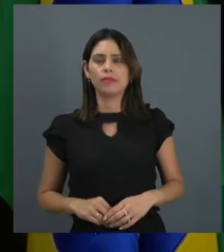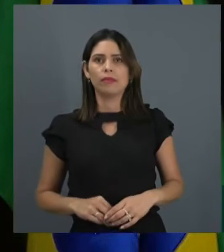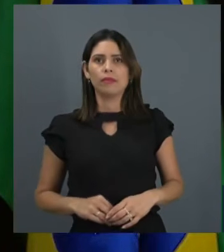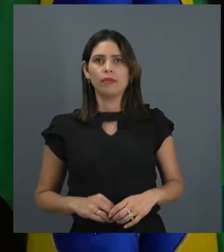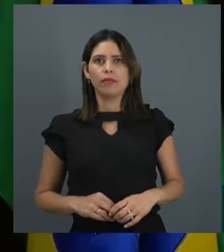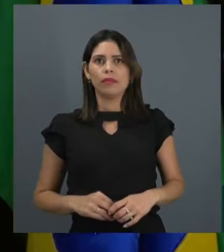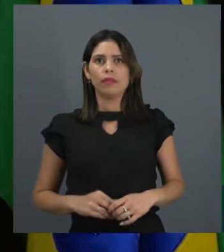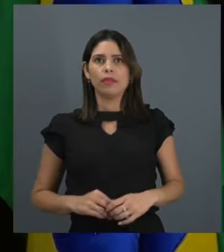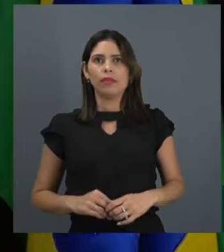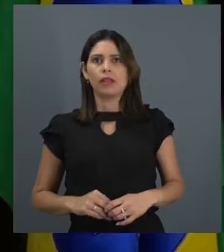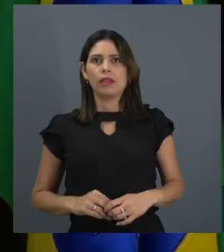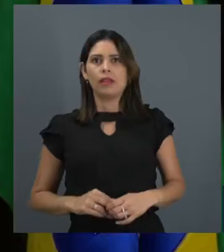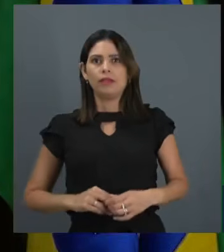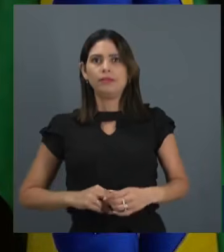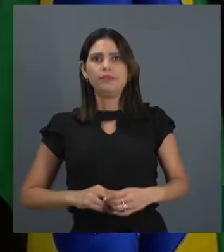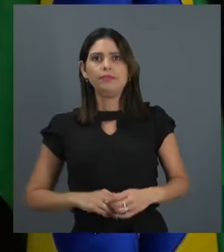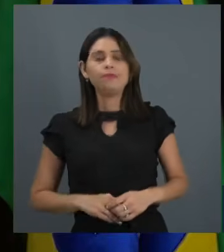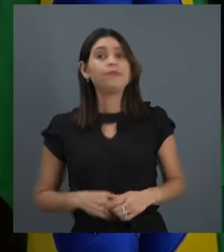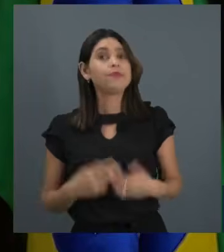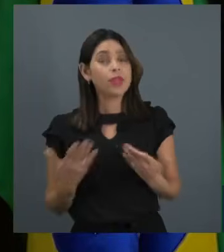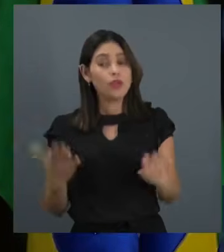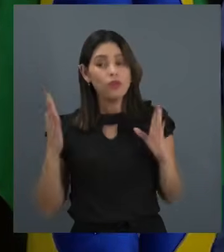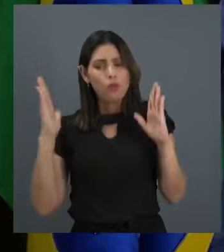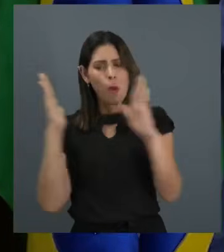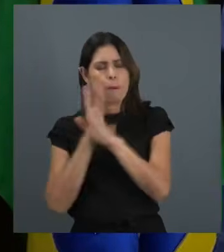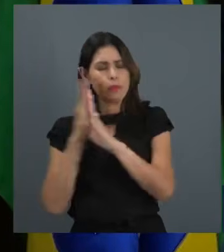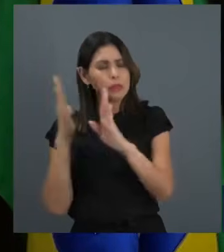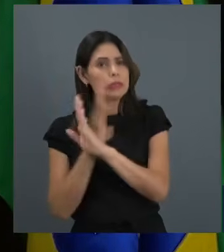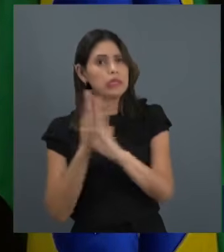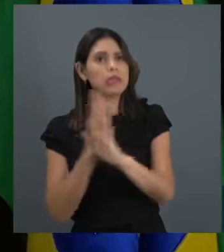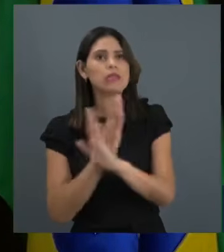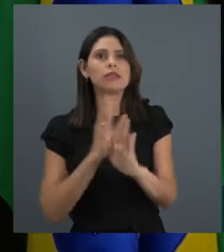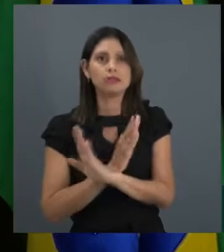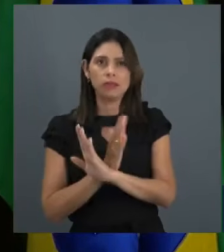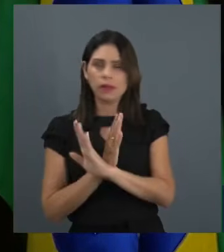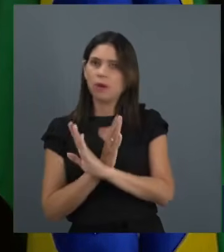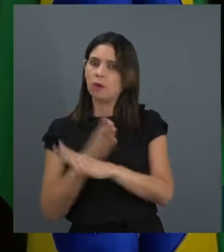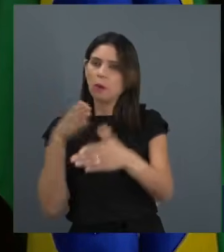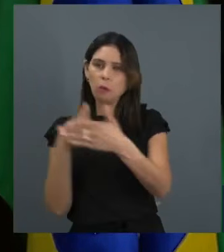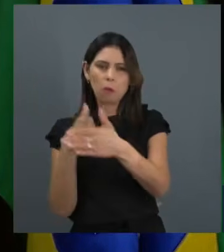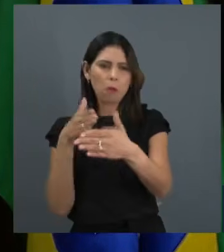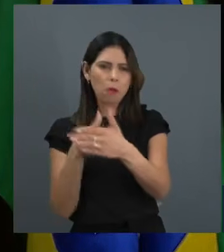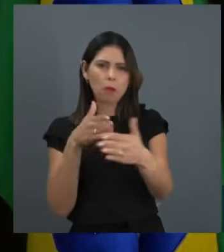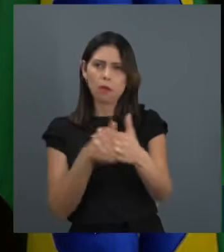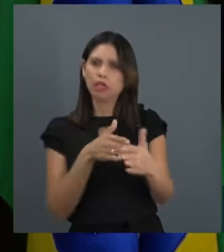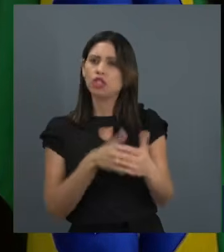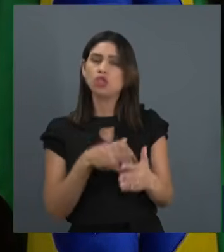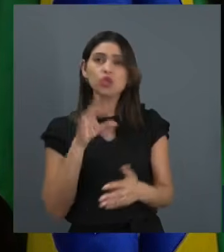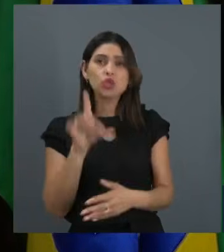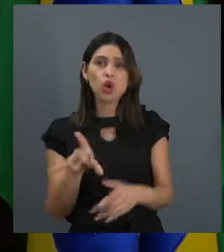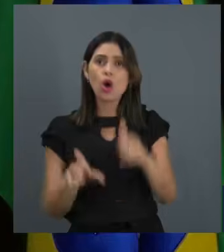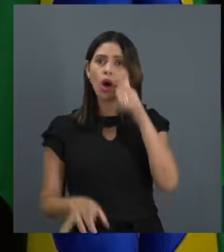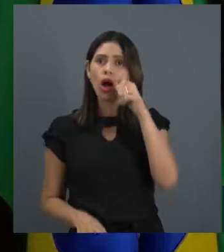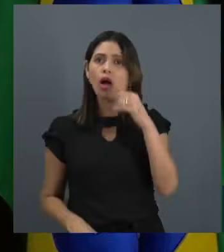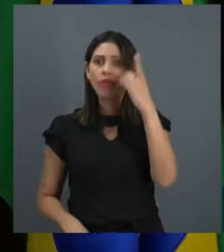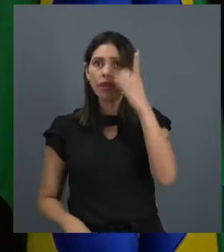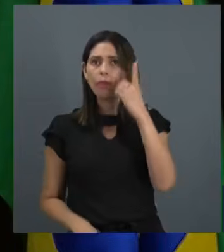A sórdida e implacável perseguição não se limitou apenas à deputada, mas envolveu até